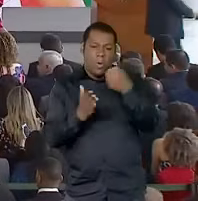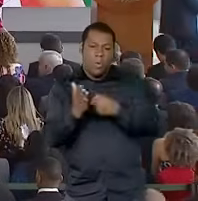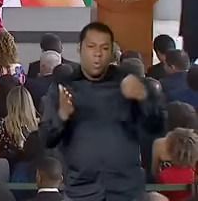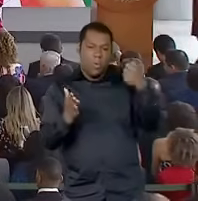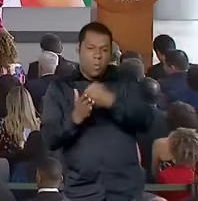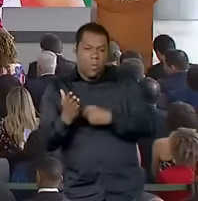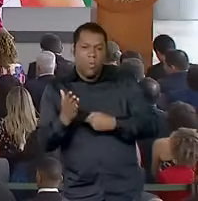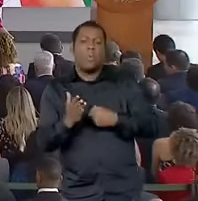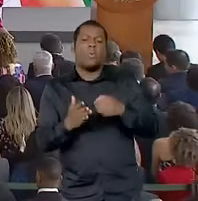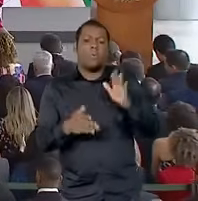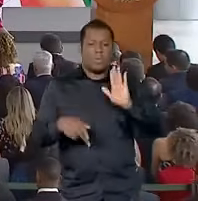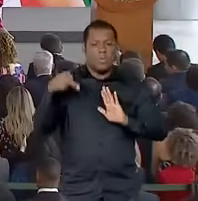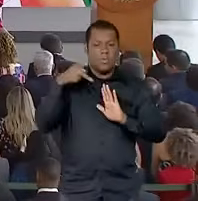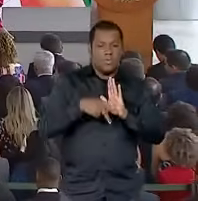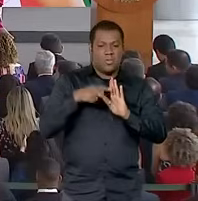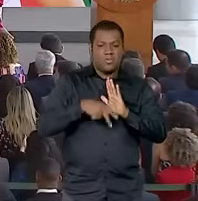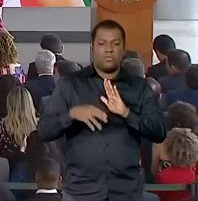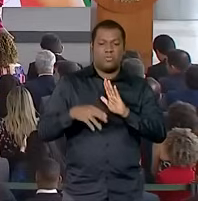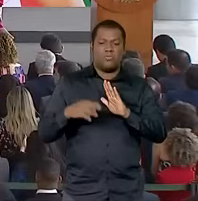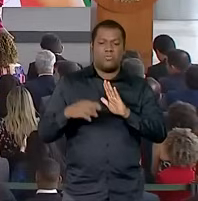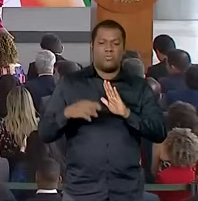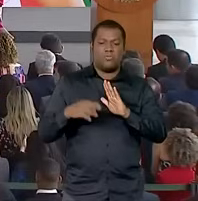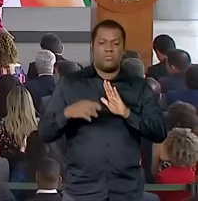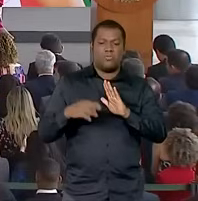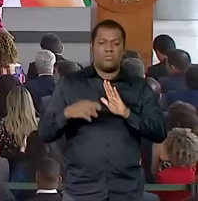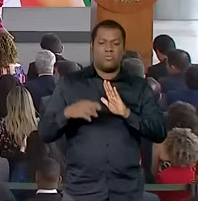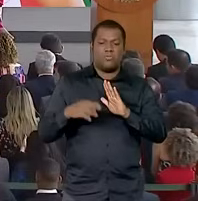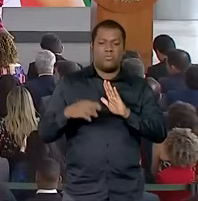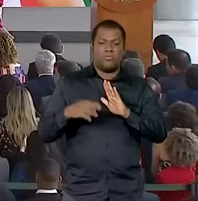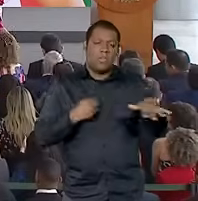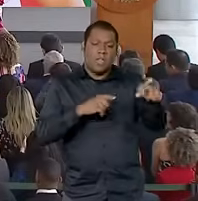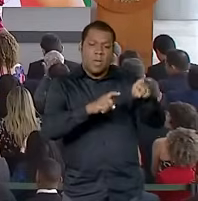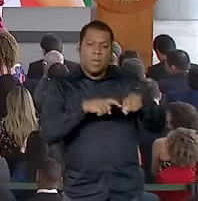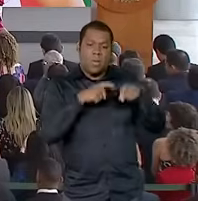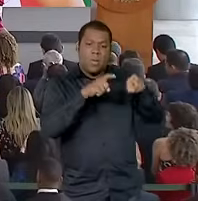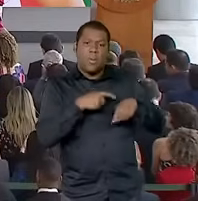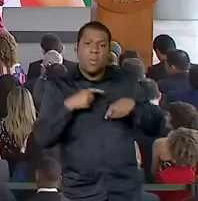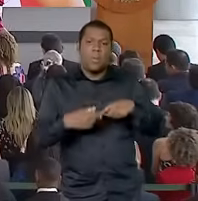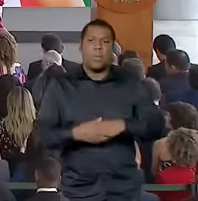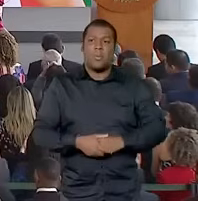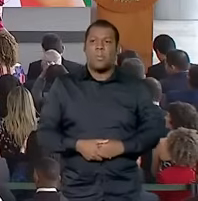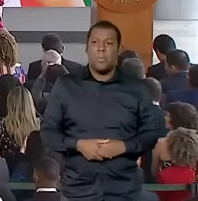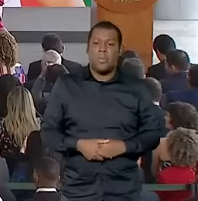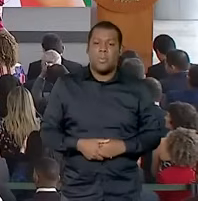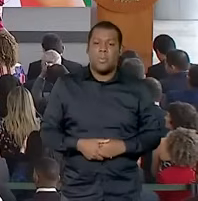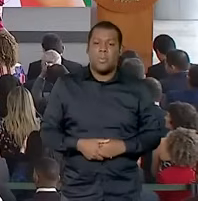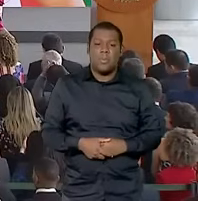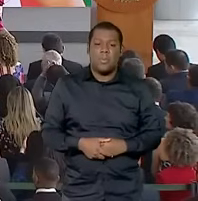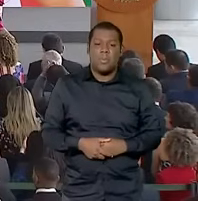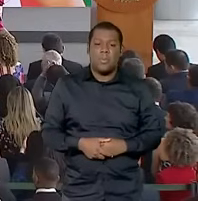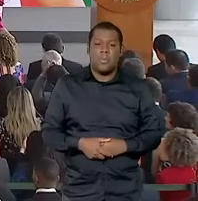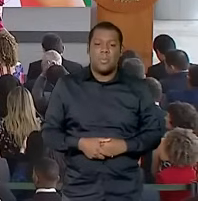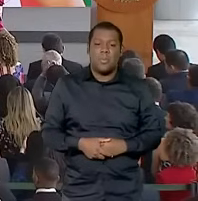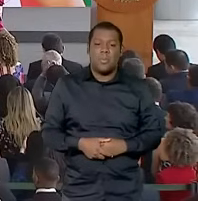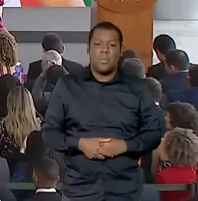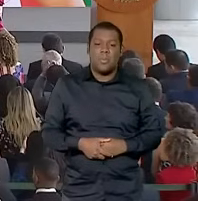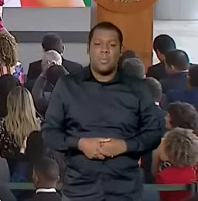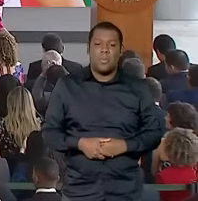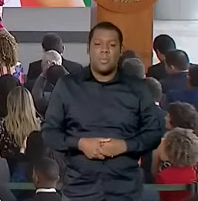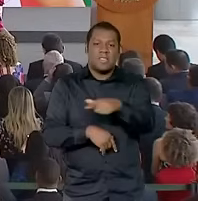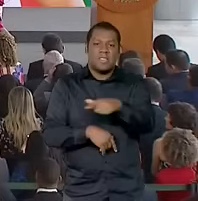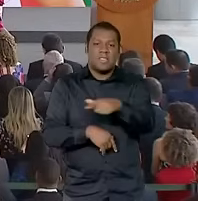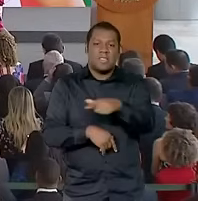selecionados do programa Minha Casa Minha Vida Rural. Saudações camponesas